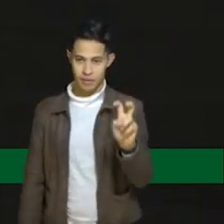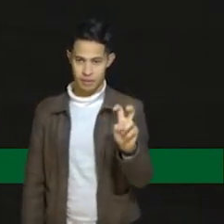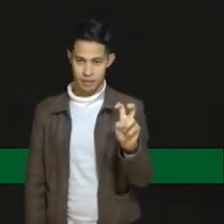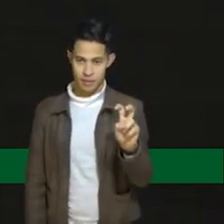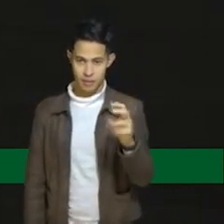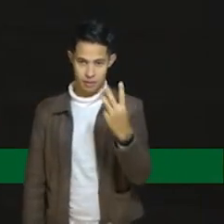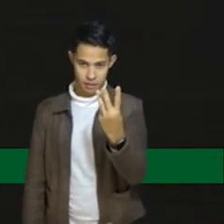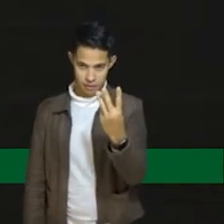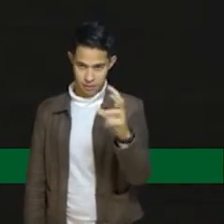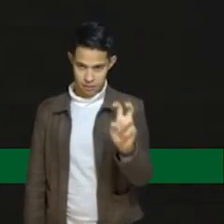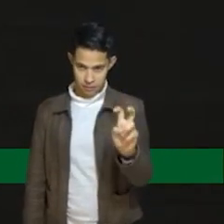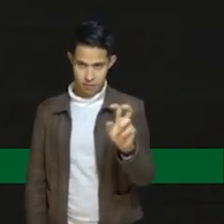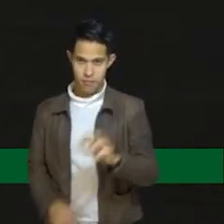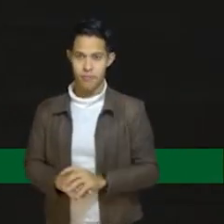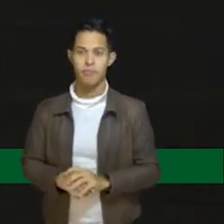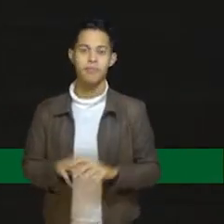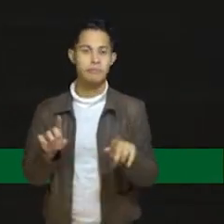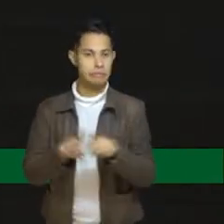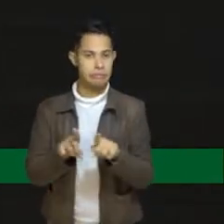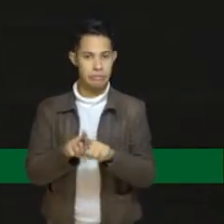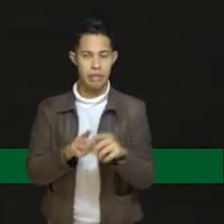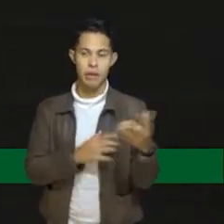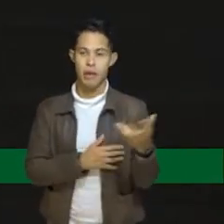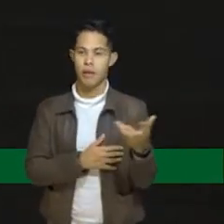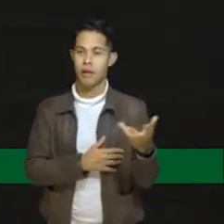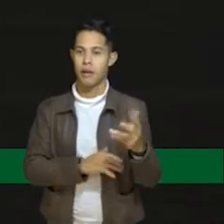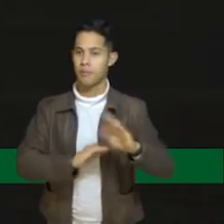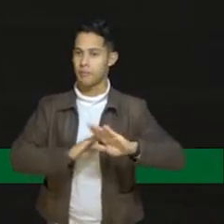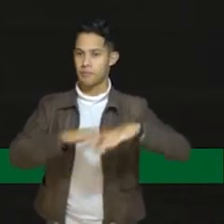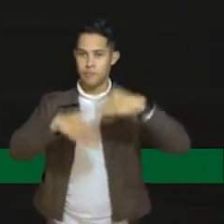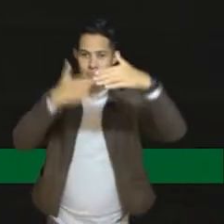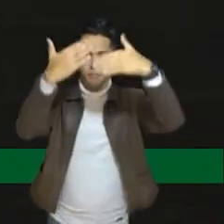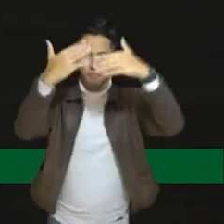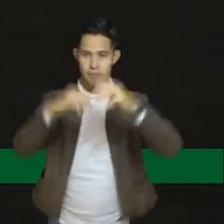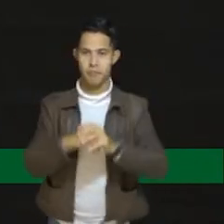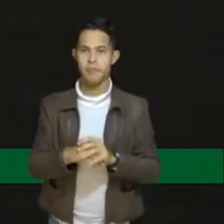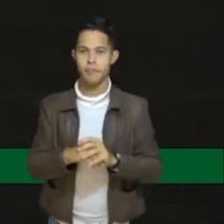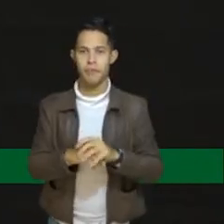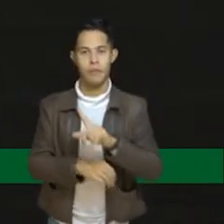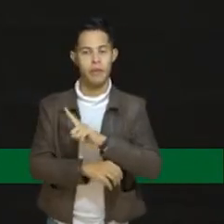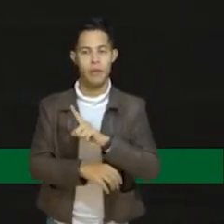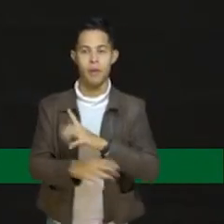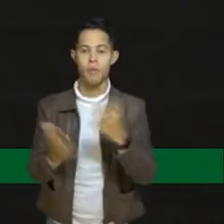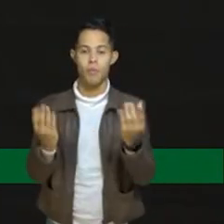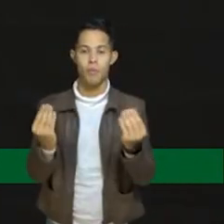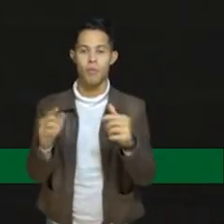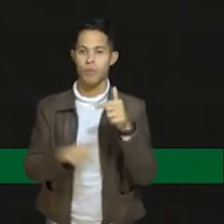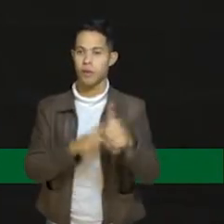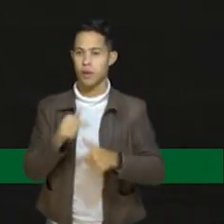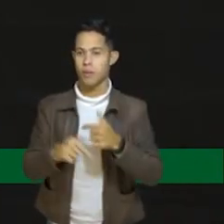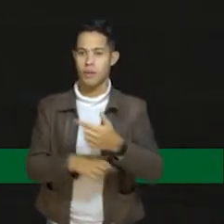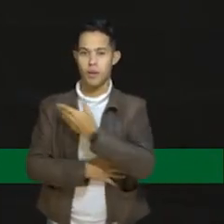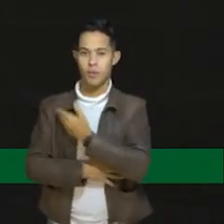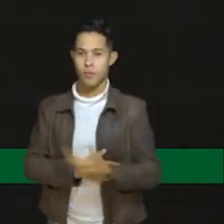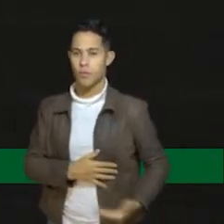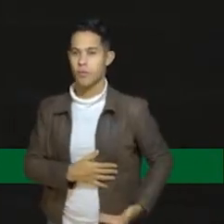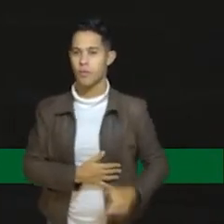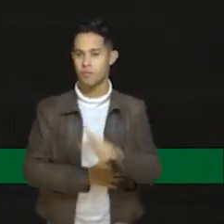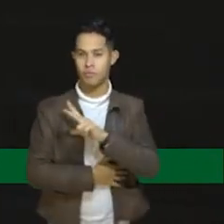e está em acelerado desenvolvimento. São muitas as obras privadas e públicas em